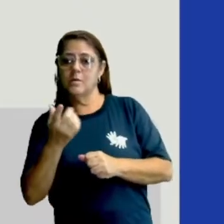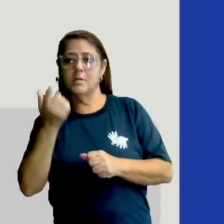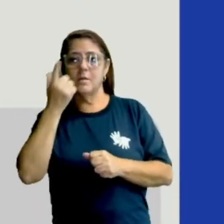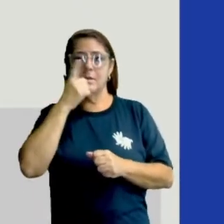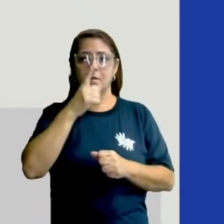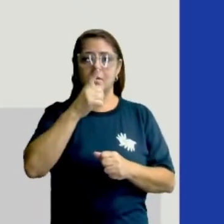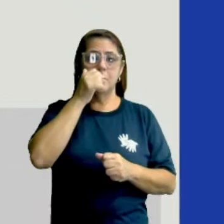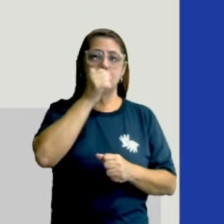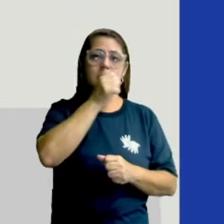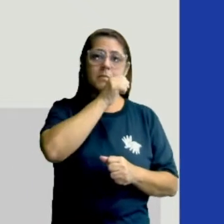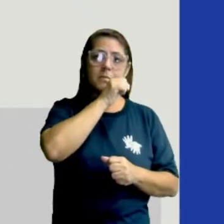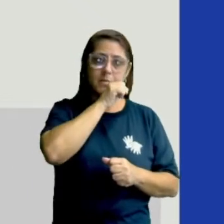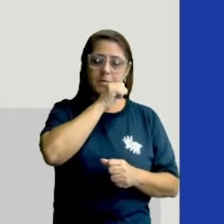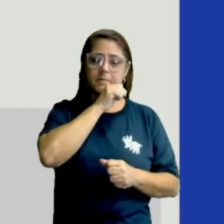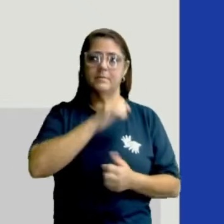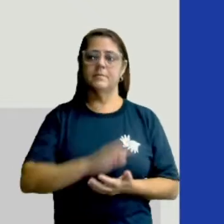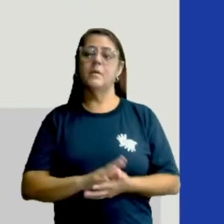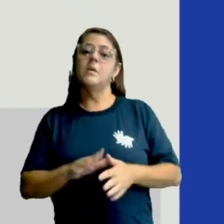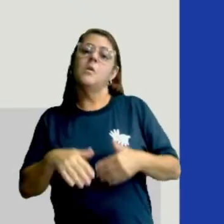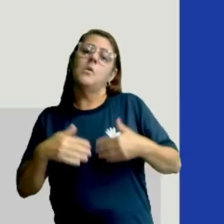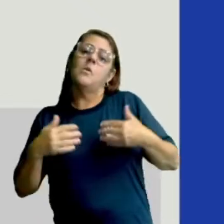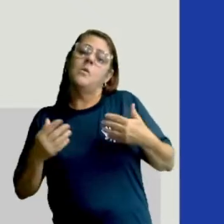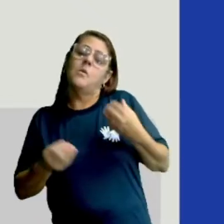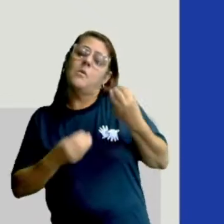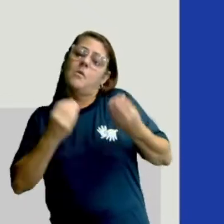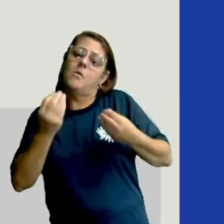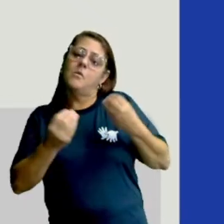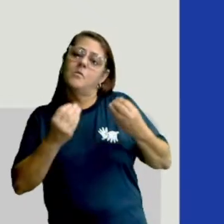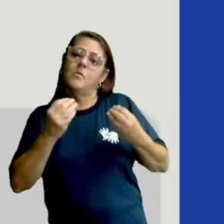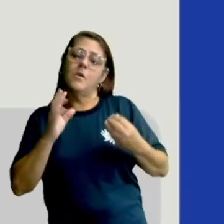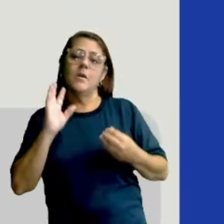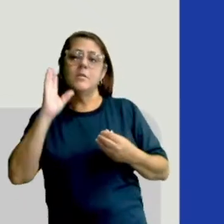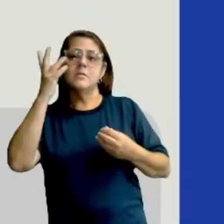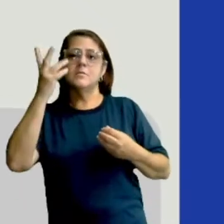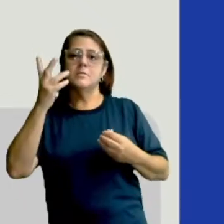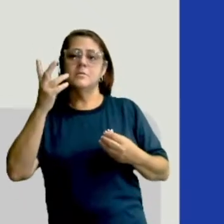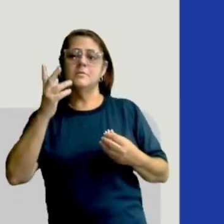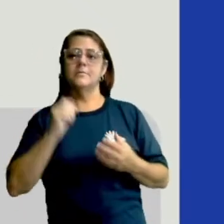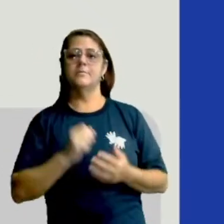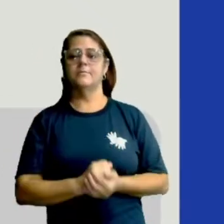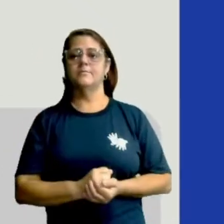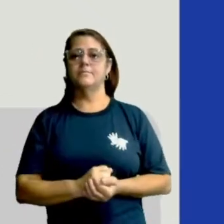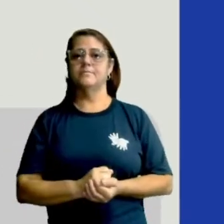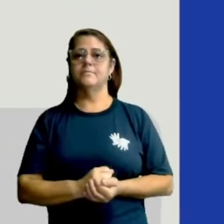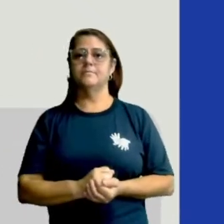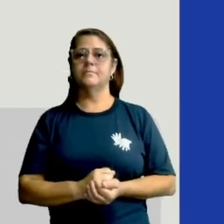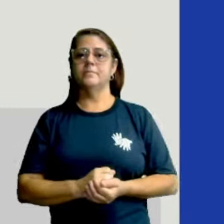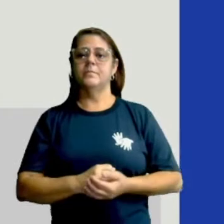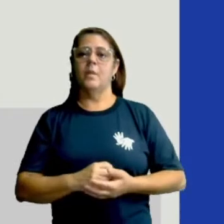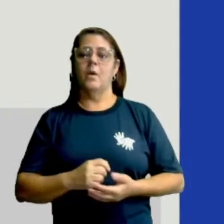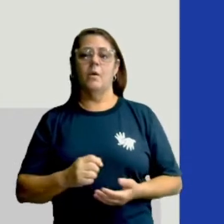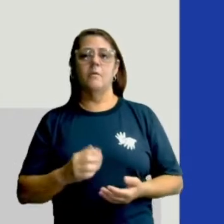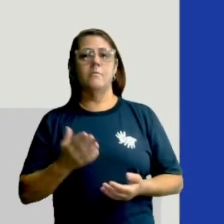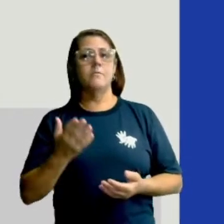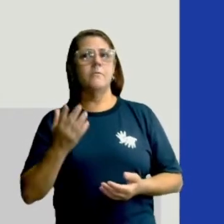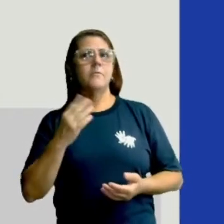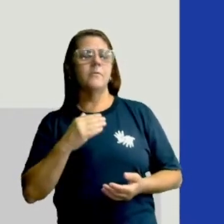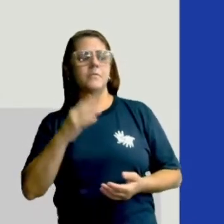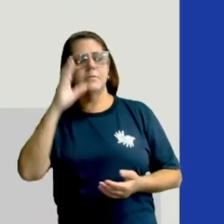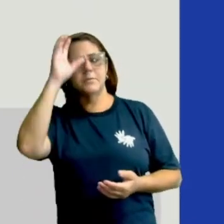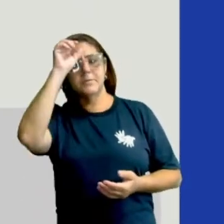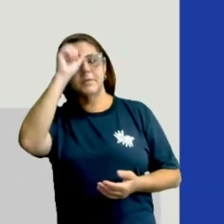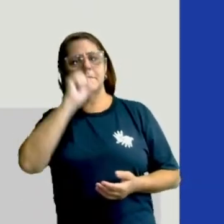da sua mãe? E aí, como é que você resolveria essa situação? O que ele